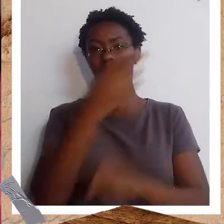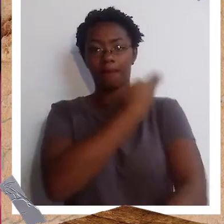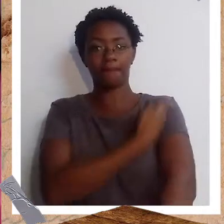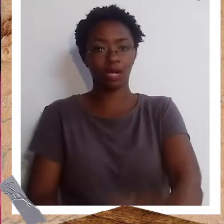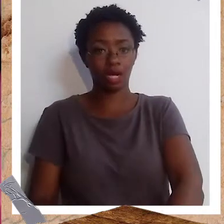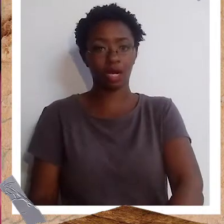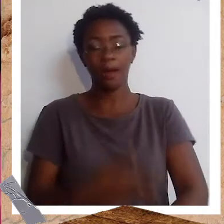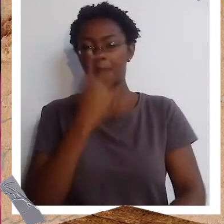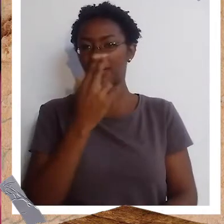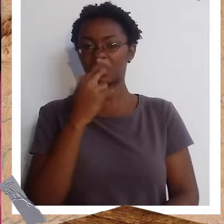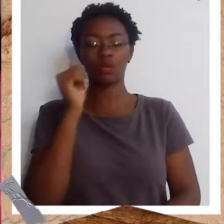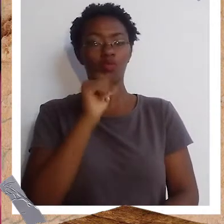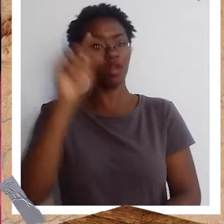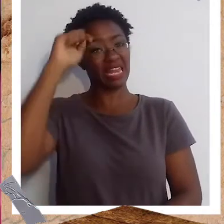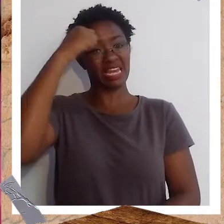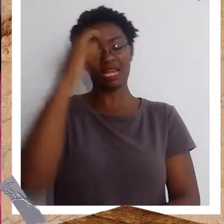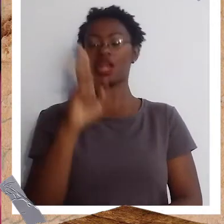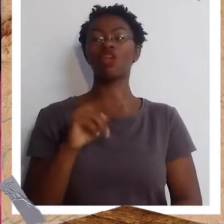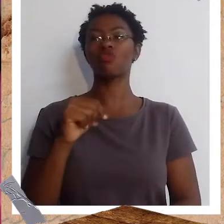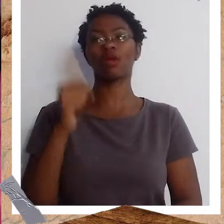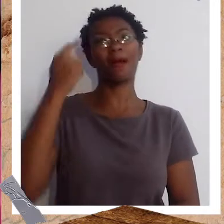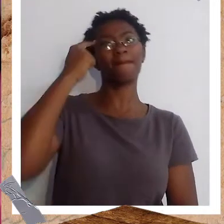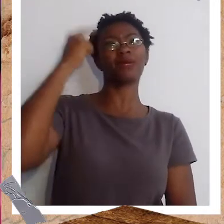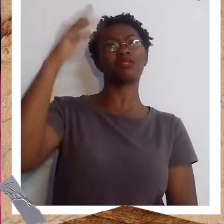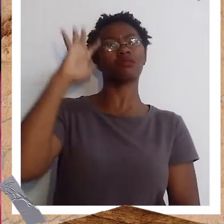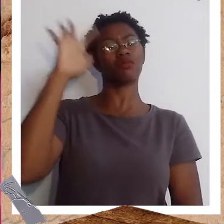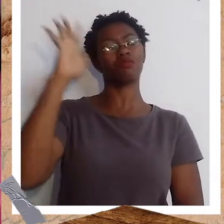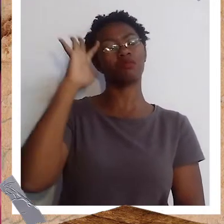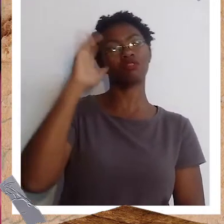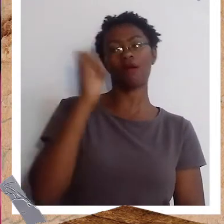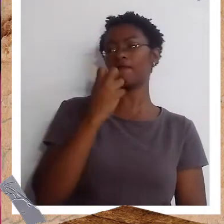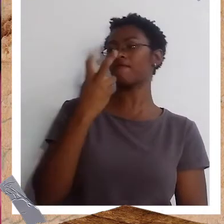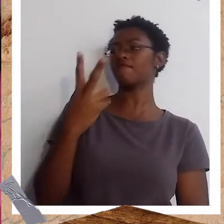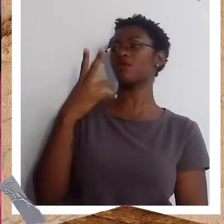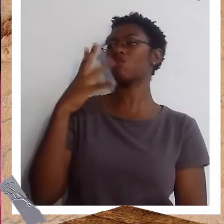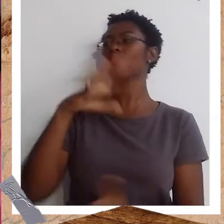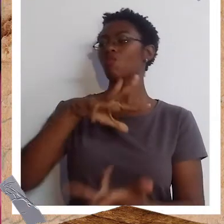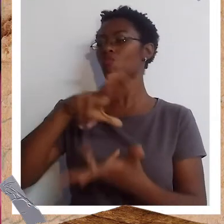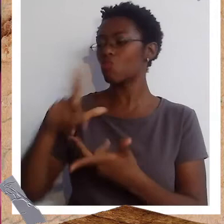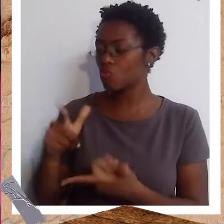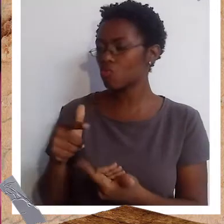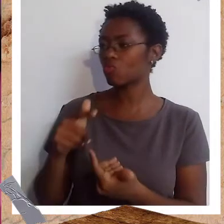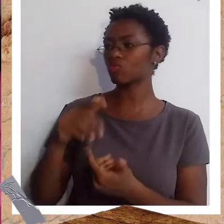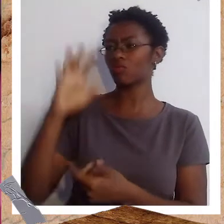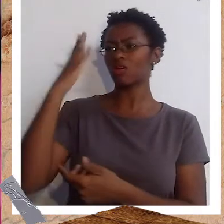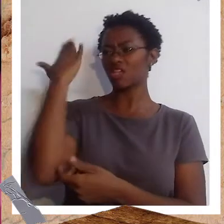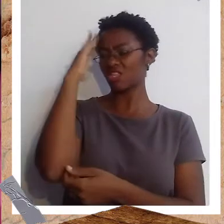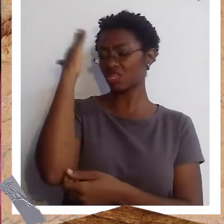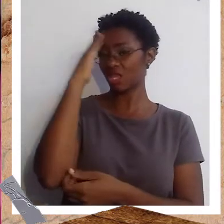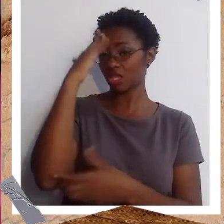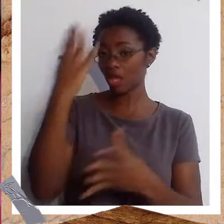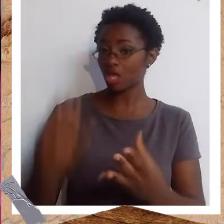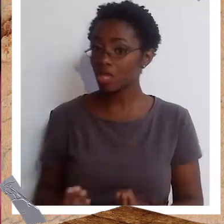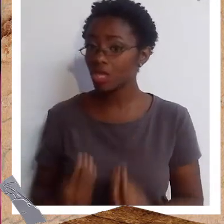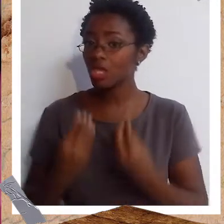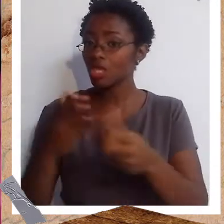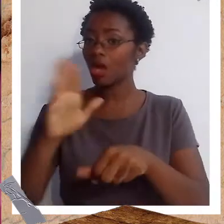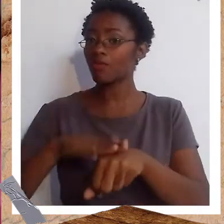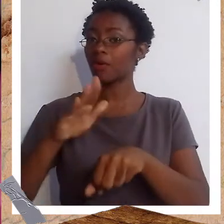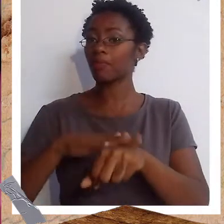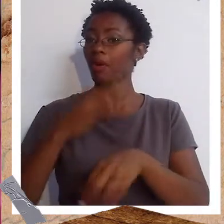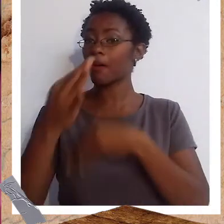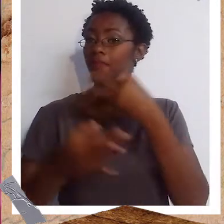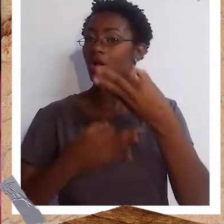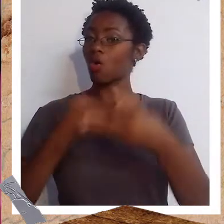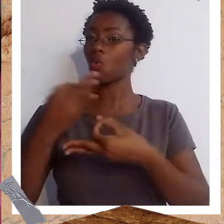postas, alçadas nesse lugar de ter uma visão, de ver assim, ver o mundo, interpretar e devolver ao mundo uma interpretação sobre